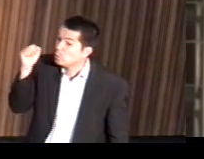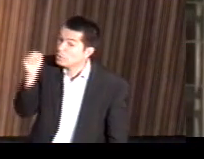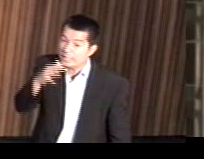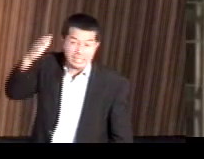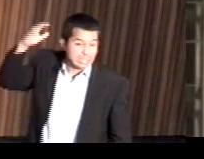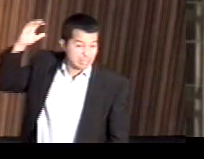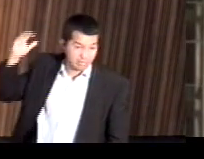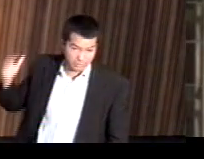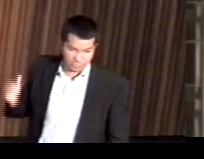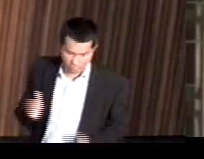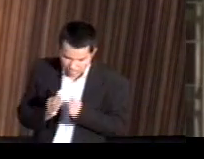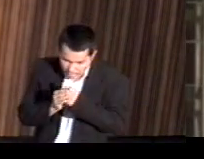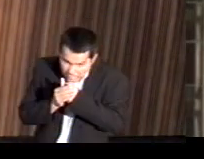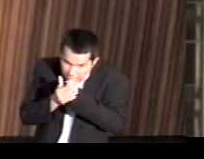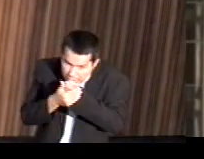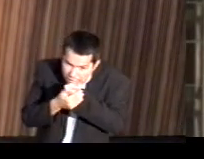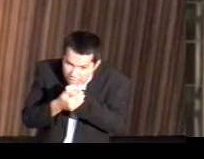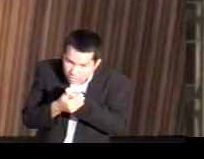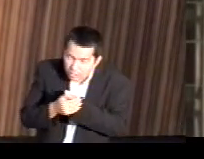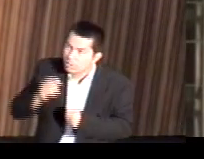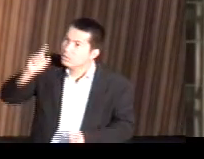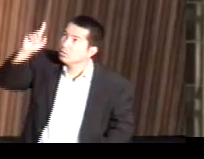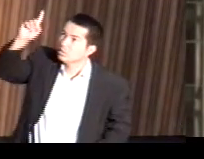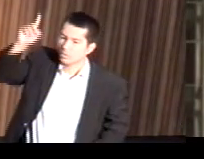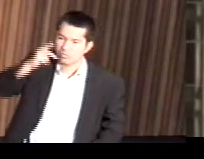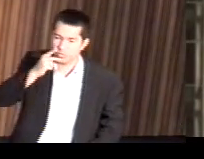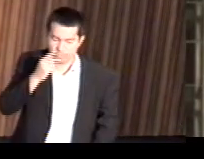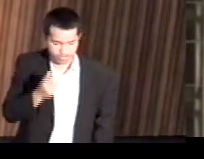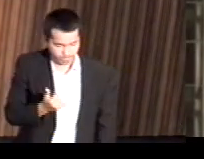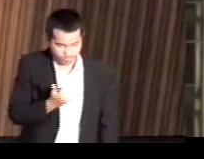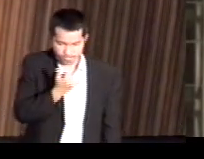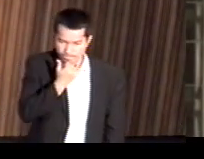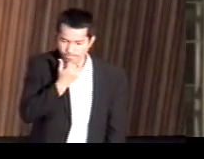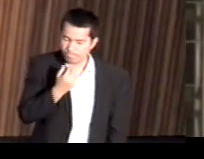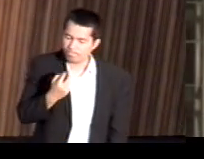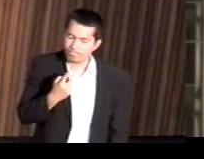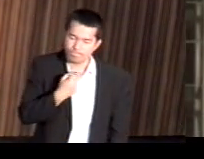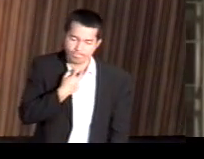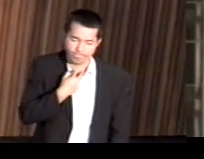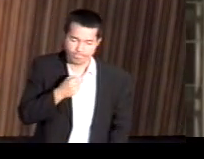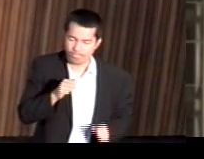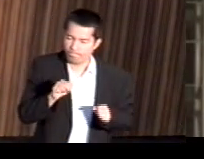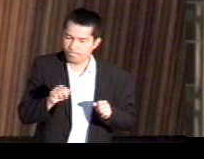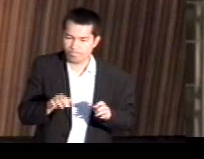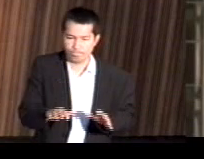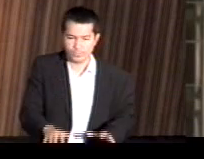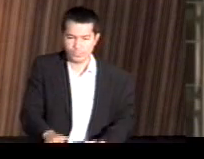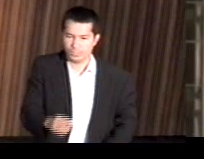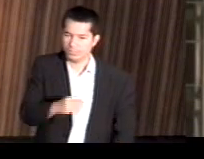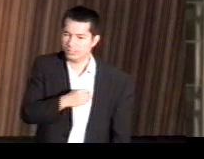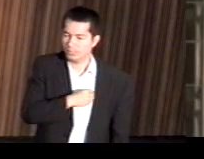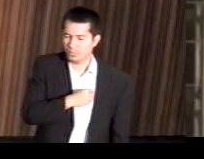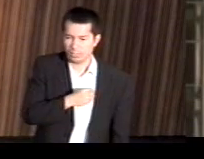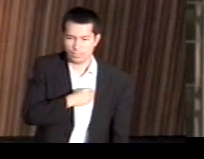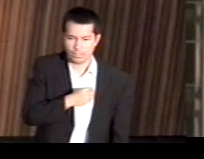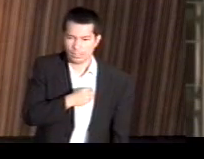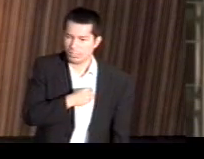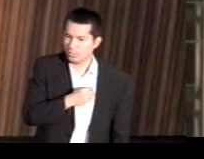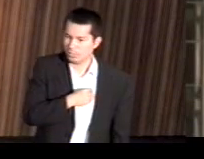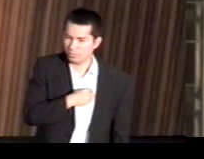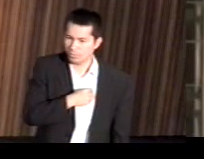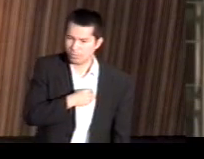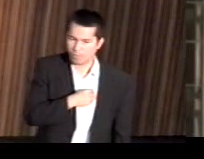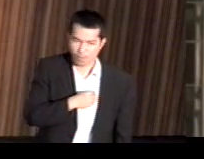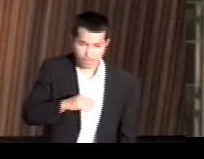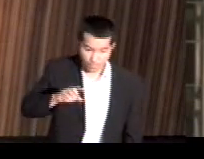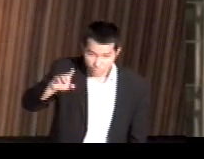disse, eu não posso abençoar essa terra. Quando Deus está abrindo o buraco, e Ele